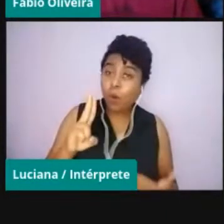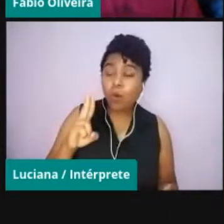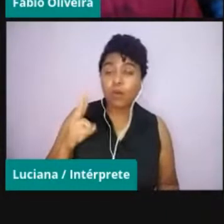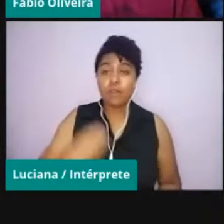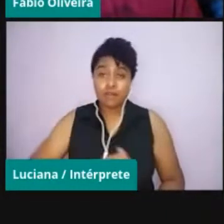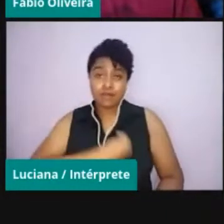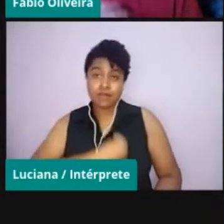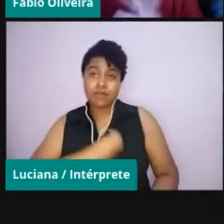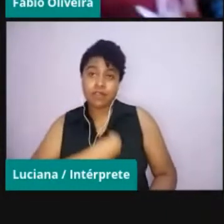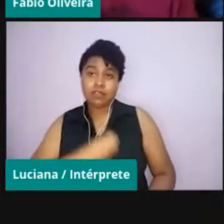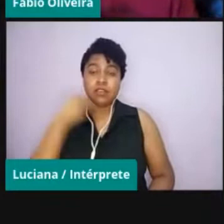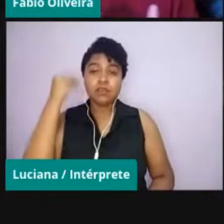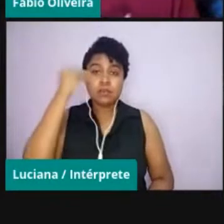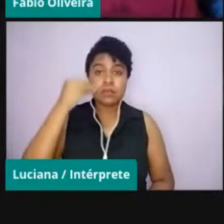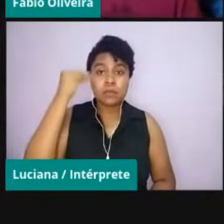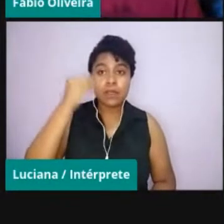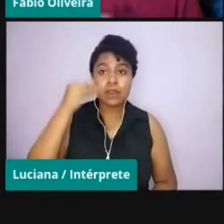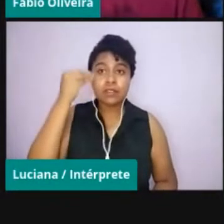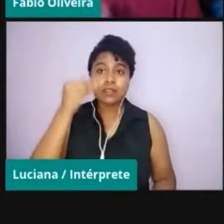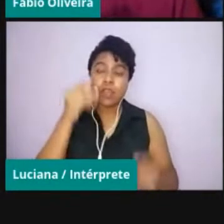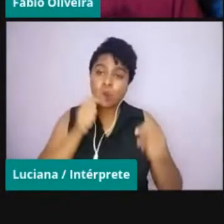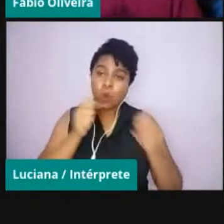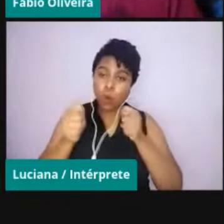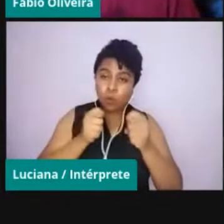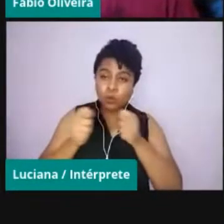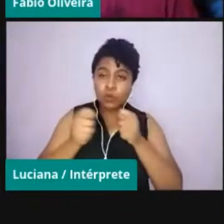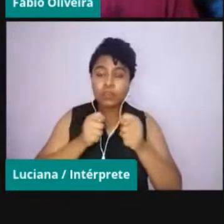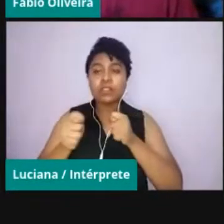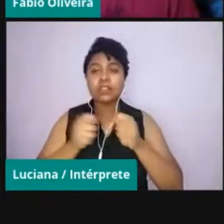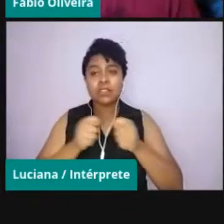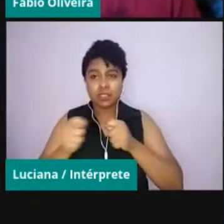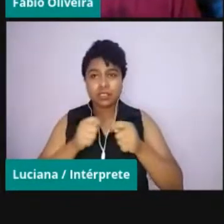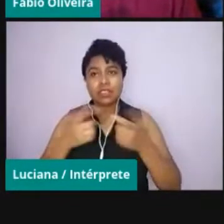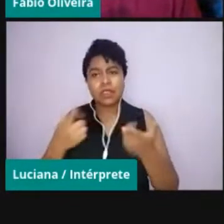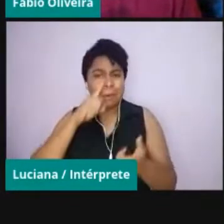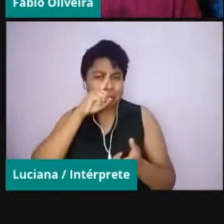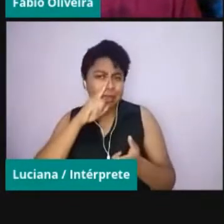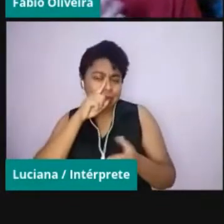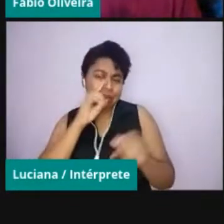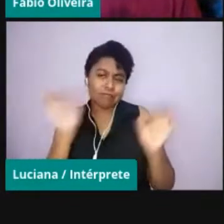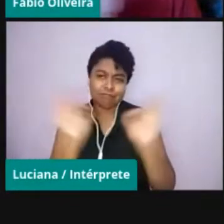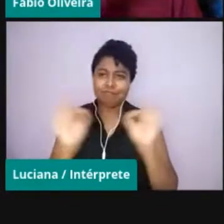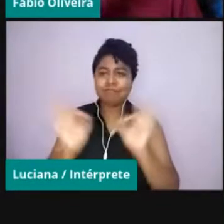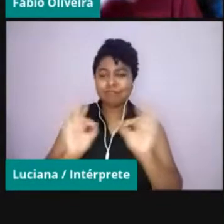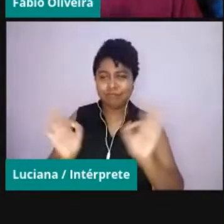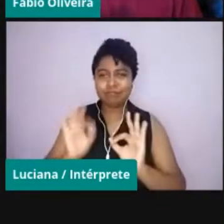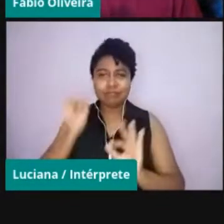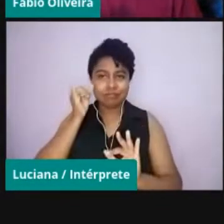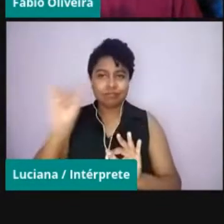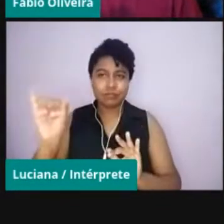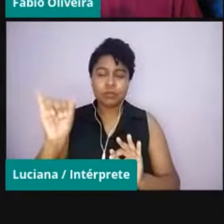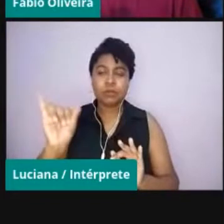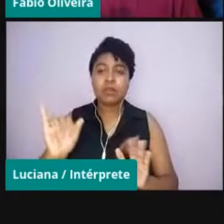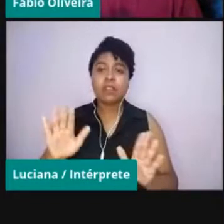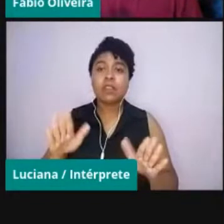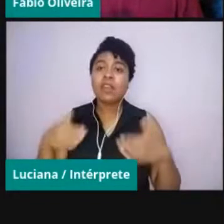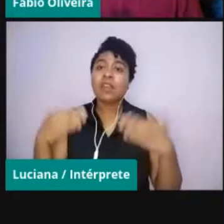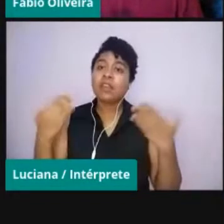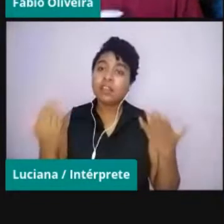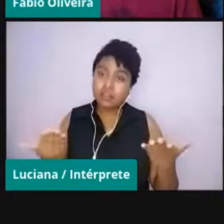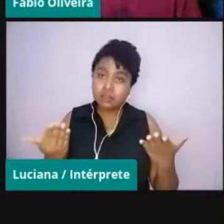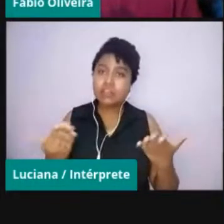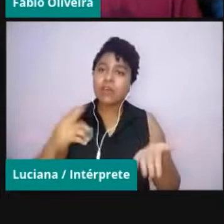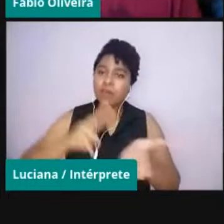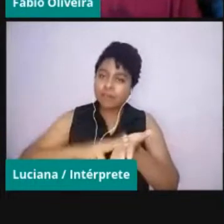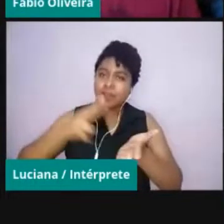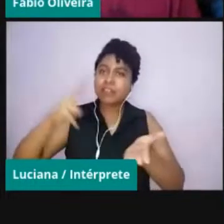mais controlada e que não cause tantos perigos a eles. Então, é uma dessas vantagens